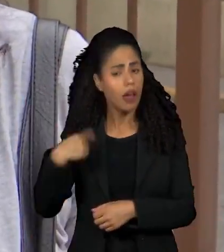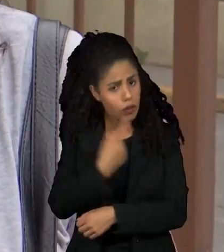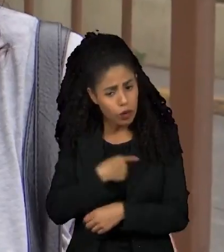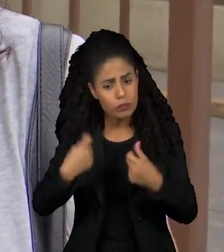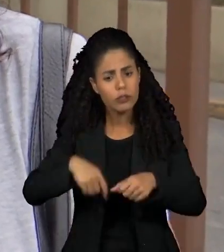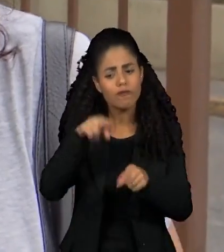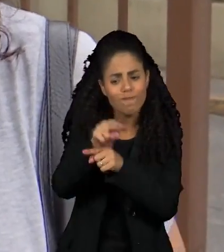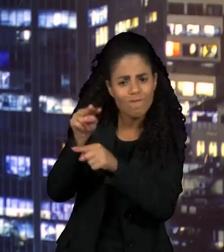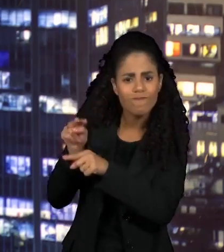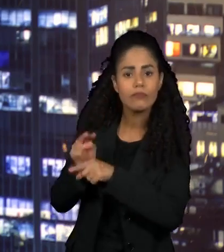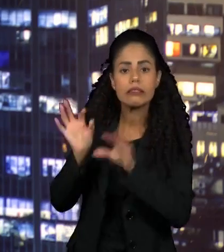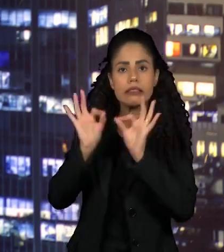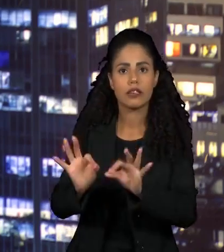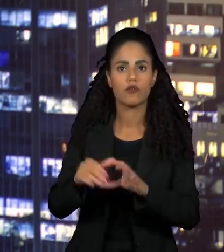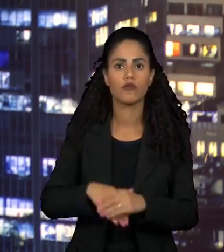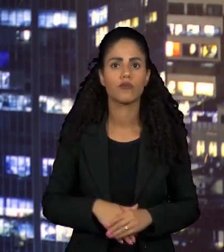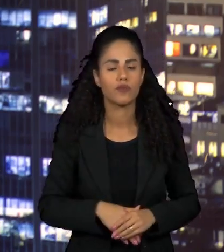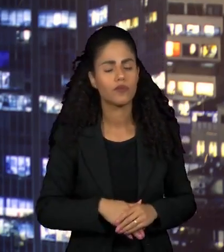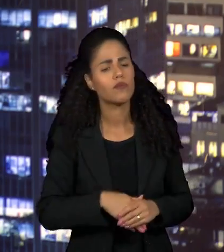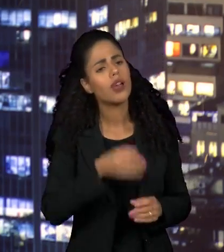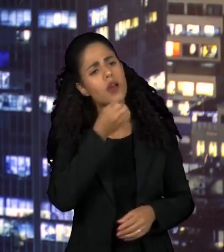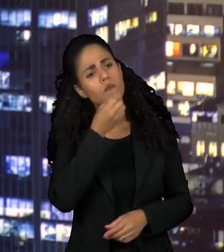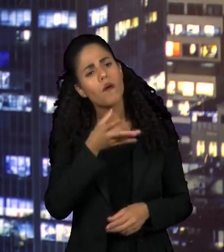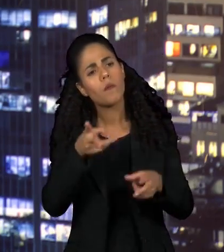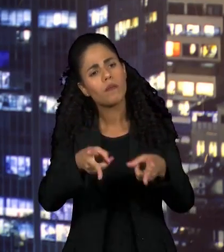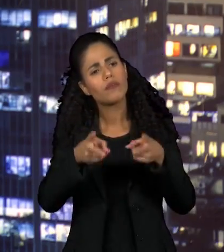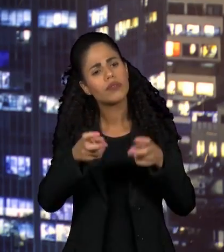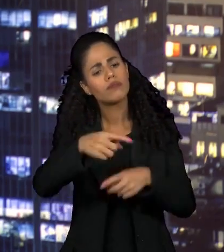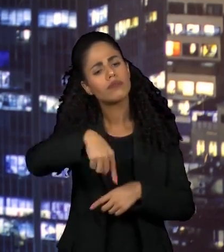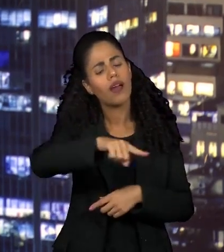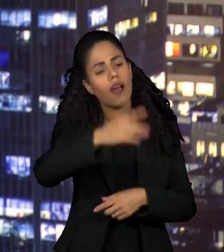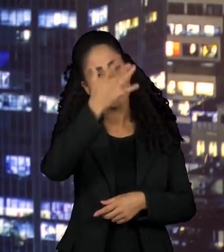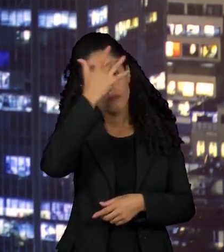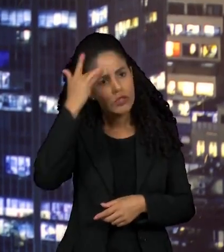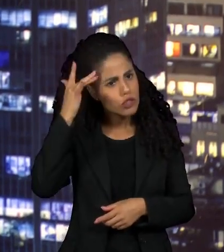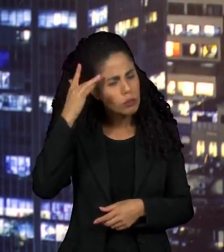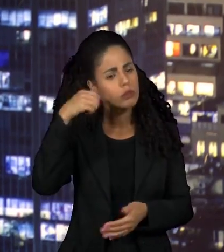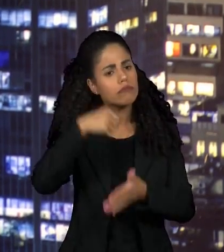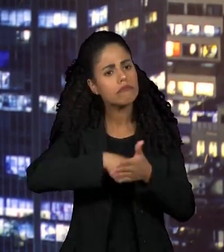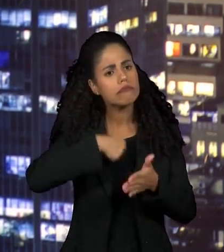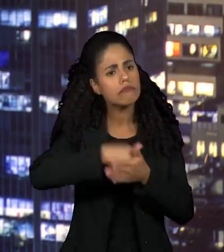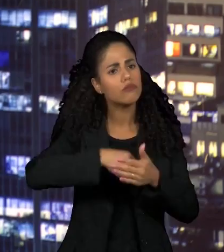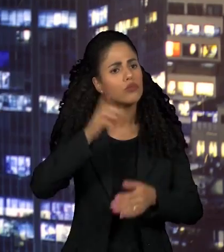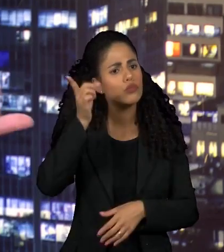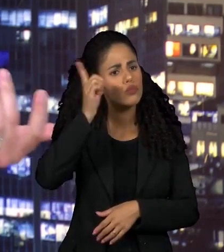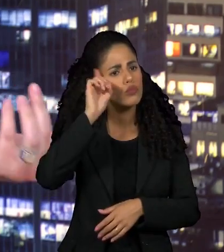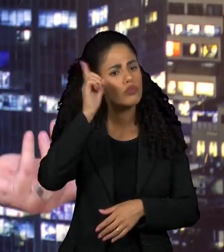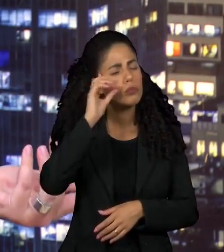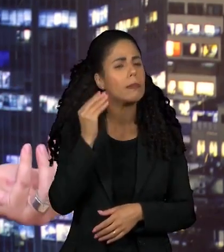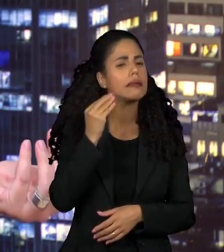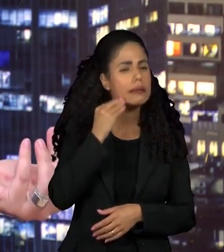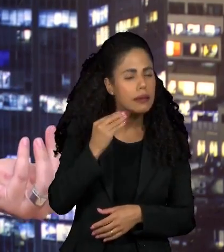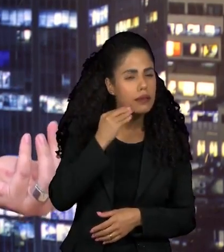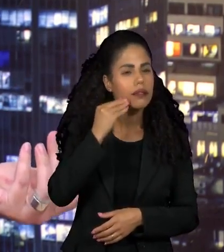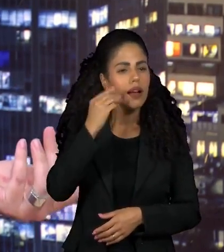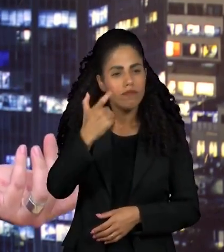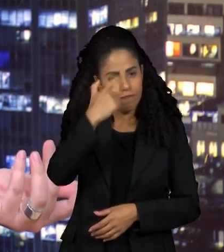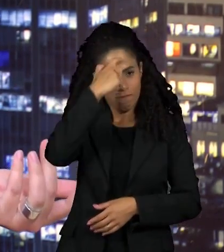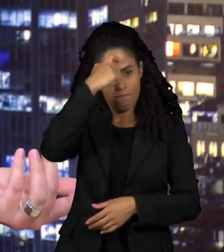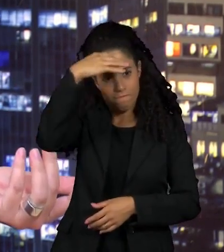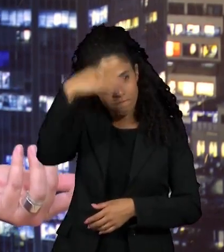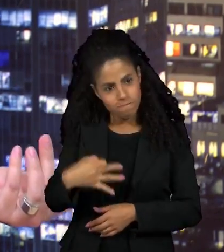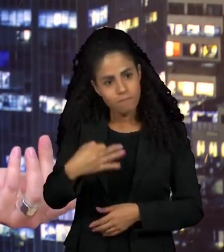preservar o pouco que ainda resta. É muito bom, né, perceber que as pessoas, né, que é uma luta constante para chegar a essa consciência e que já